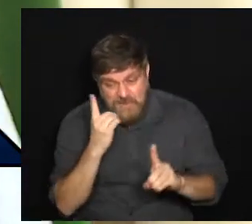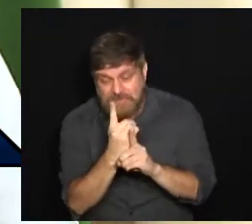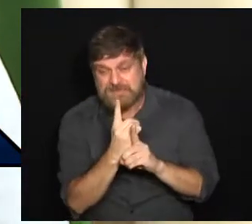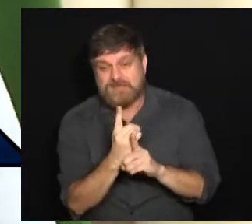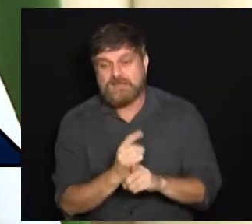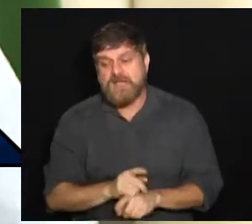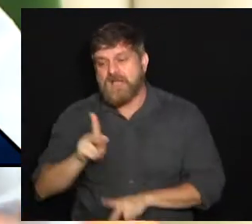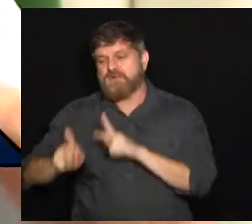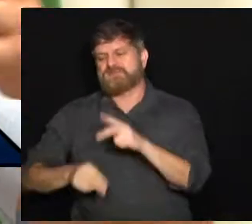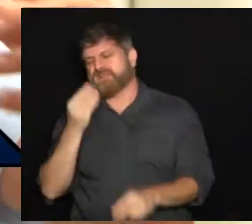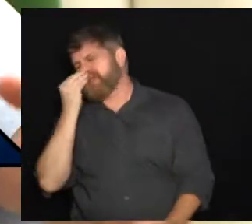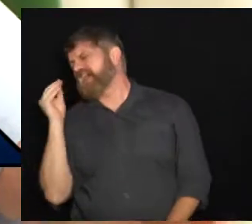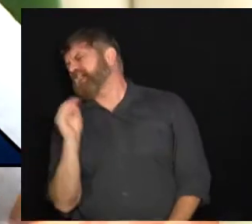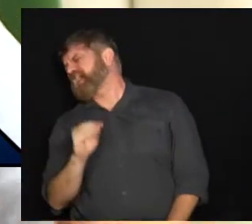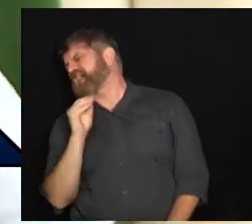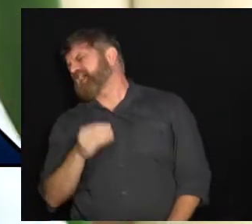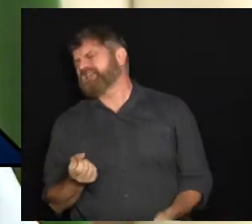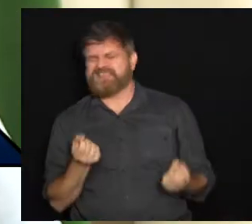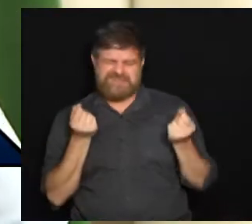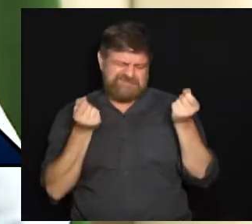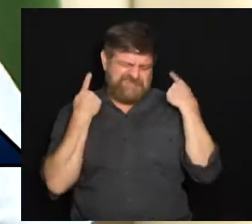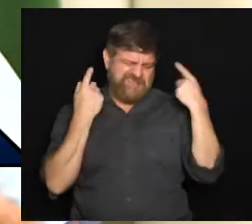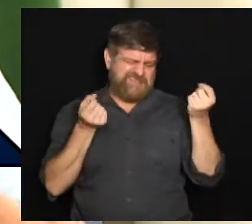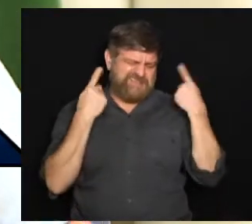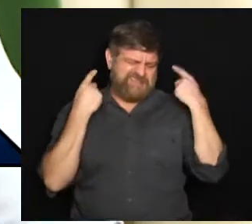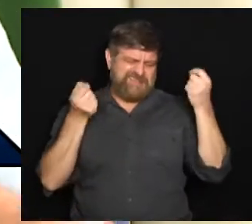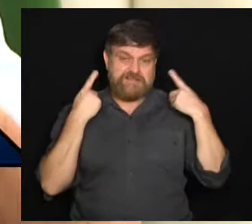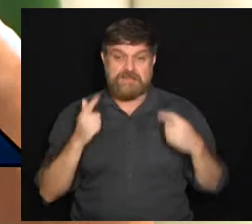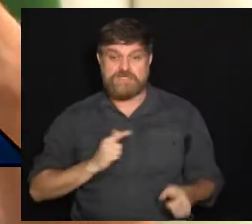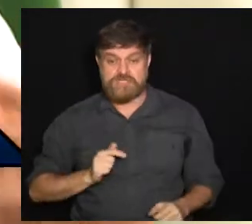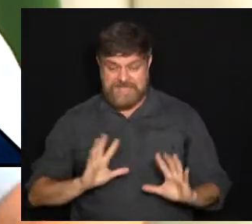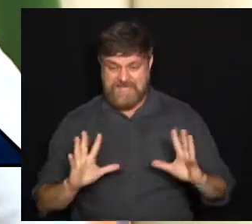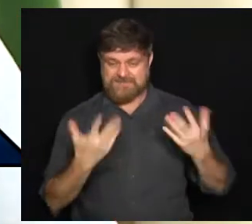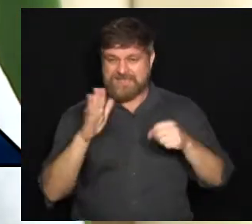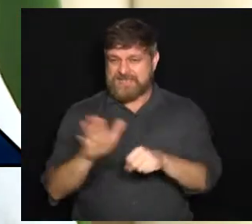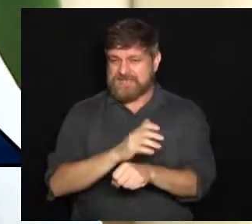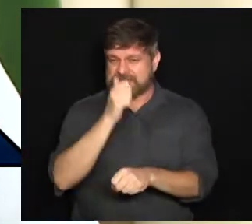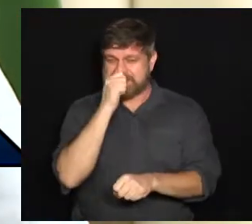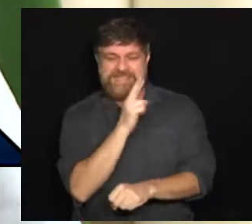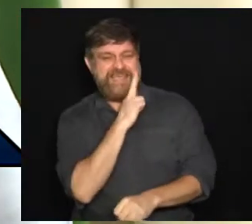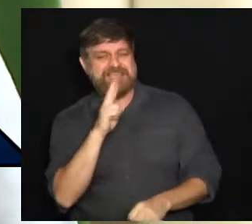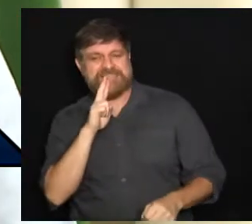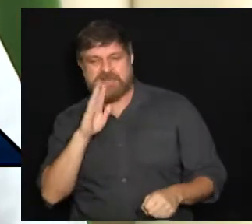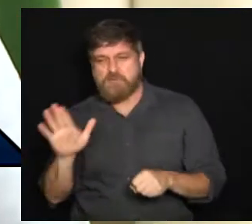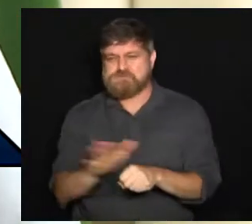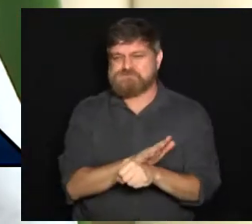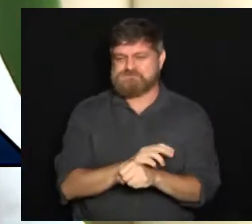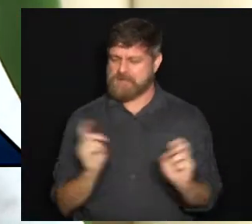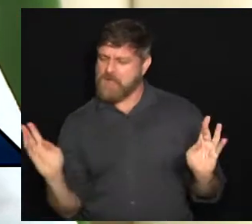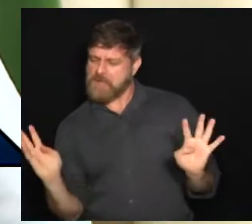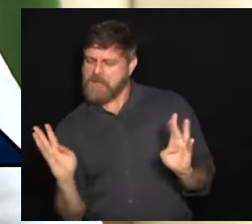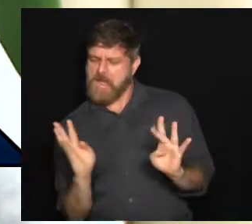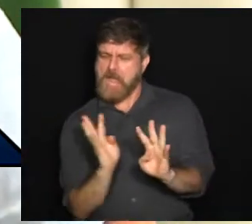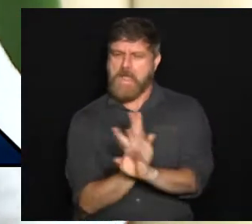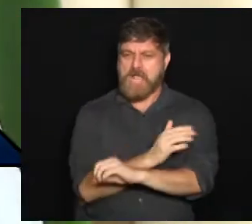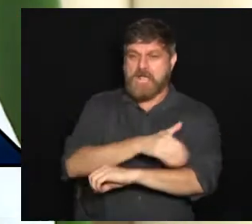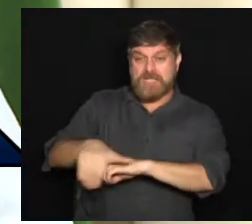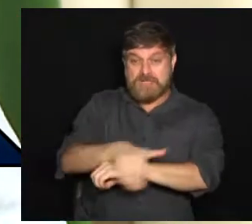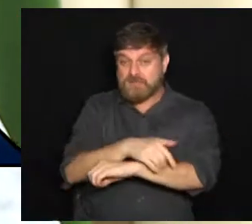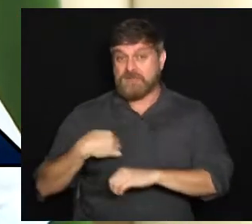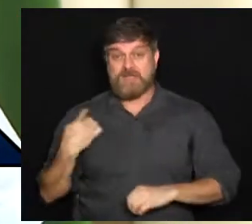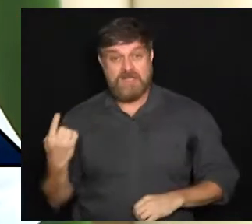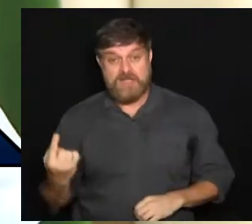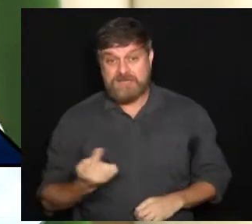não aderiu. Era festa cheia, era restaurante cheio, povo na rua. Pessoal, nós